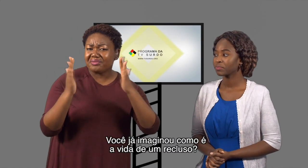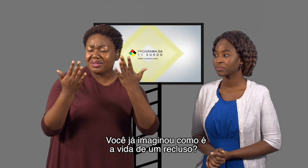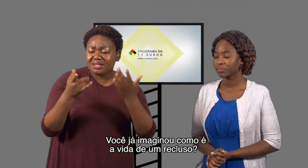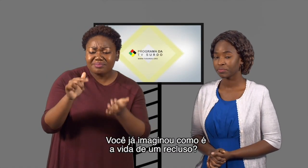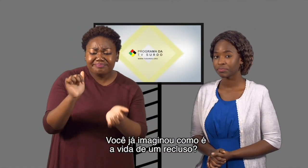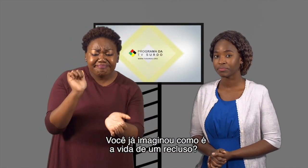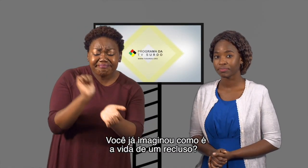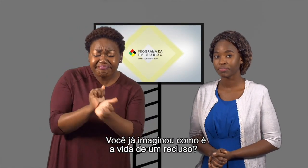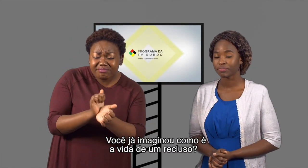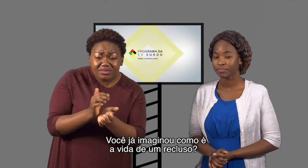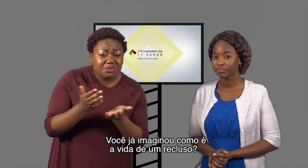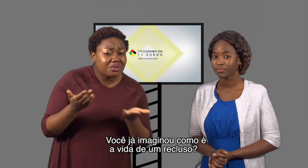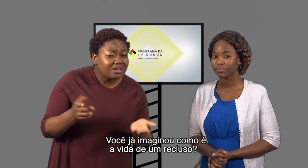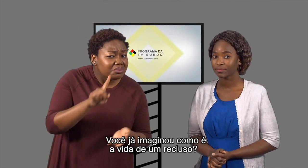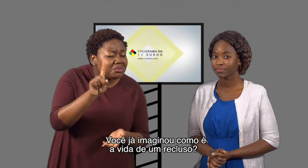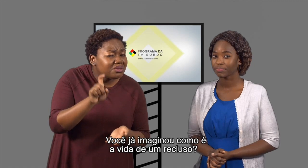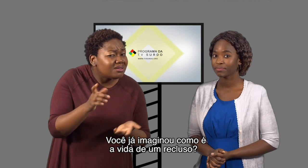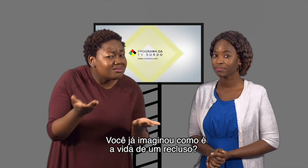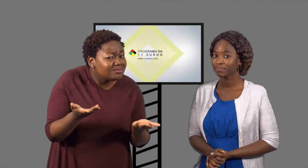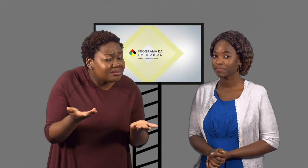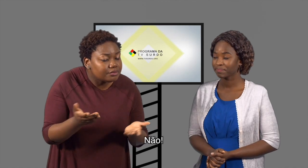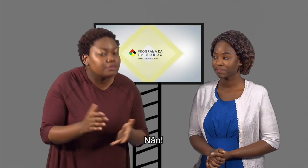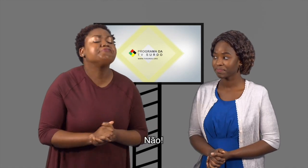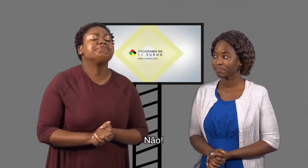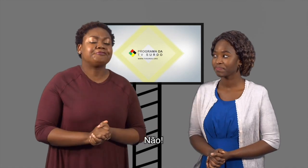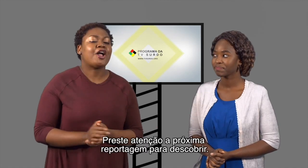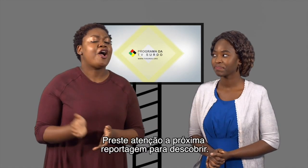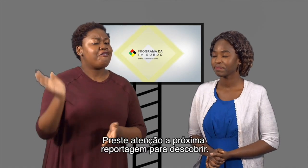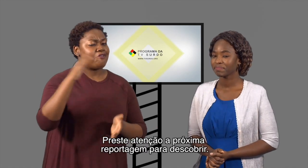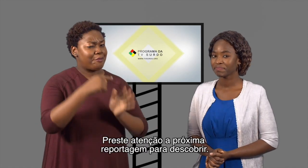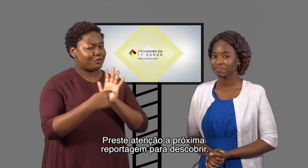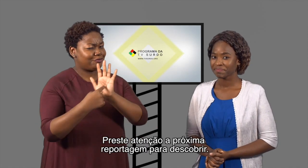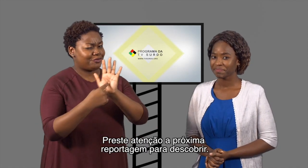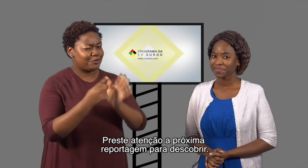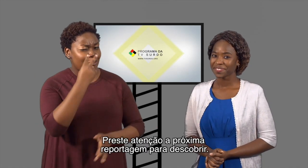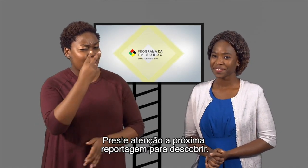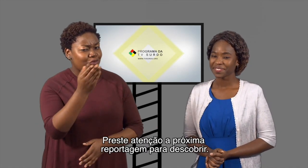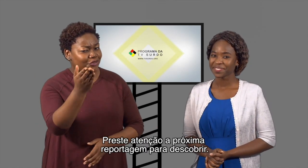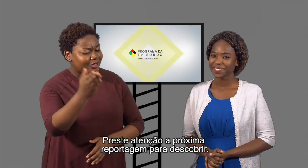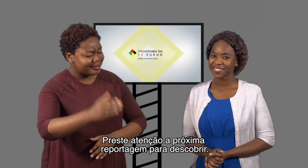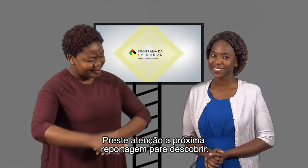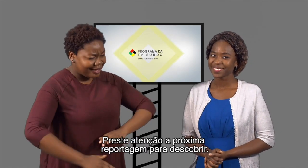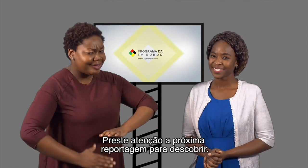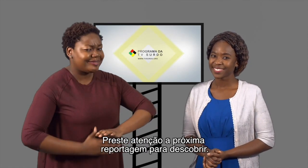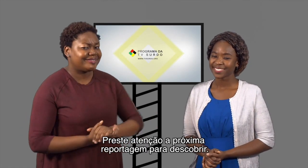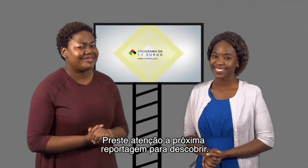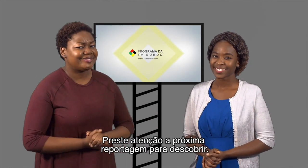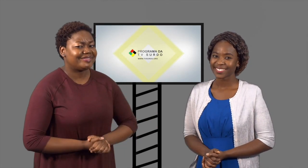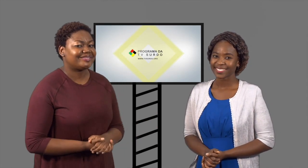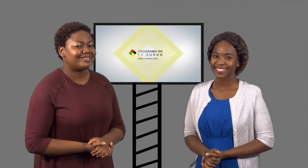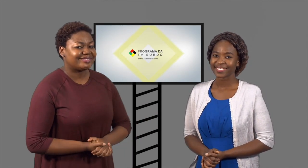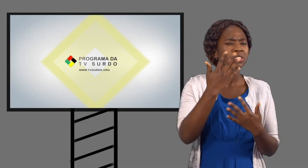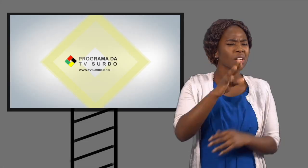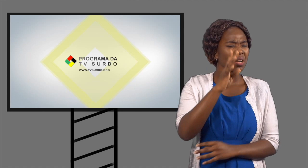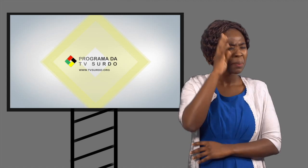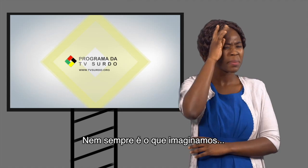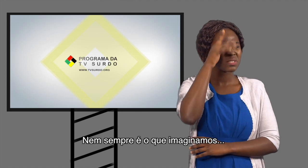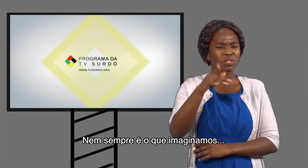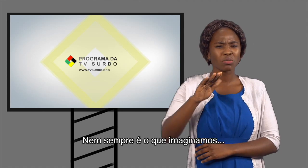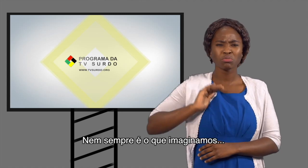já imaginou como é a vida de um recluso? Não! Preste atenção à próxima reportagem para